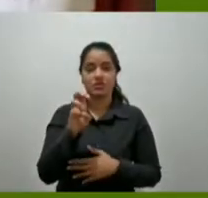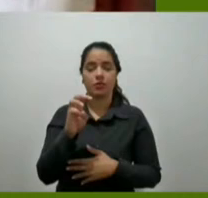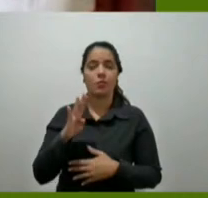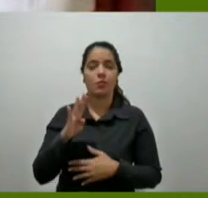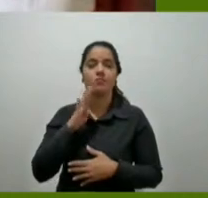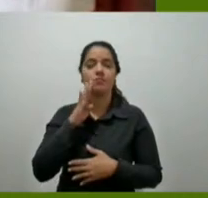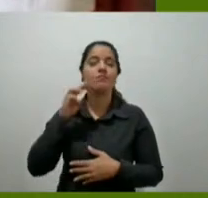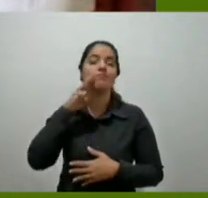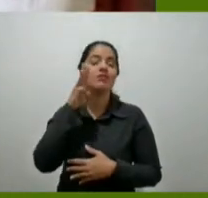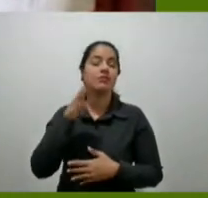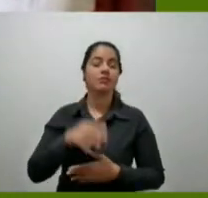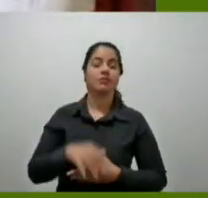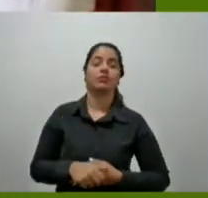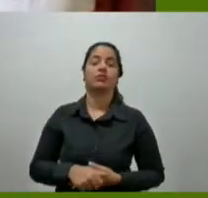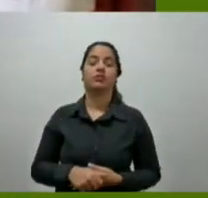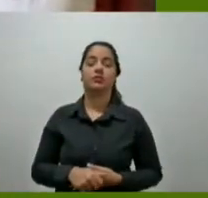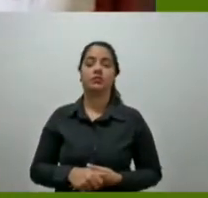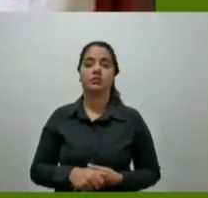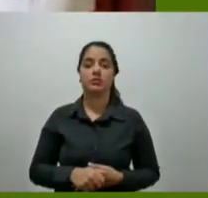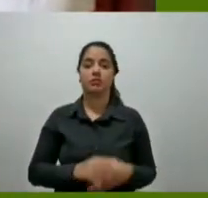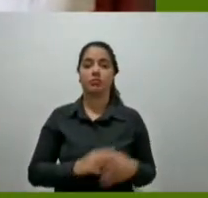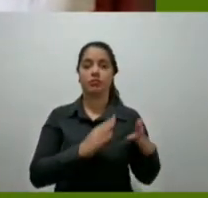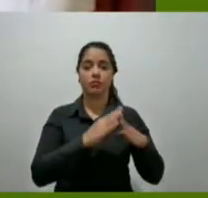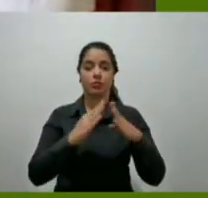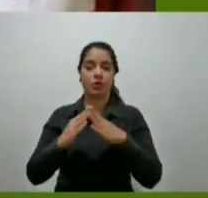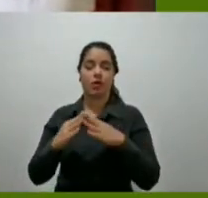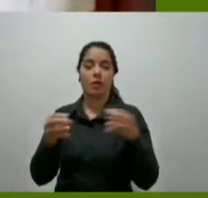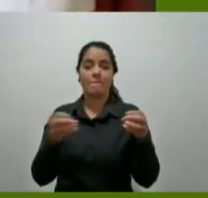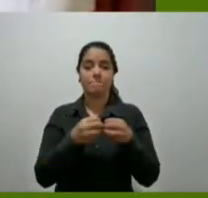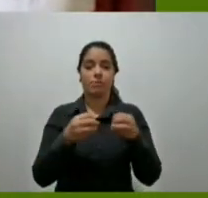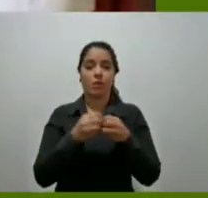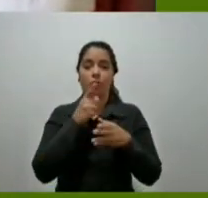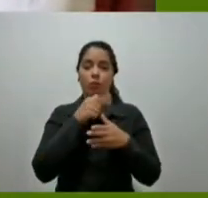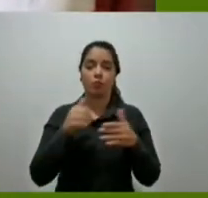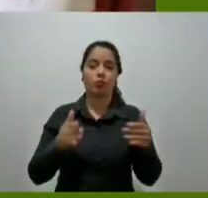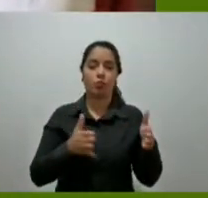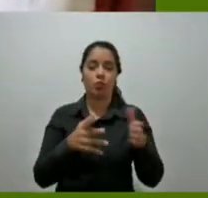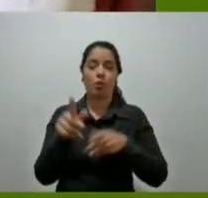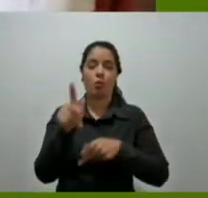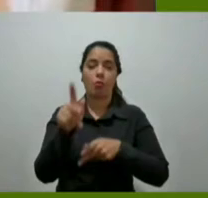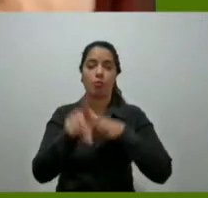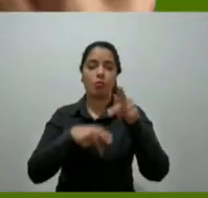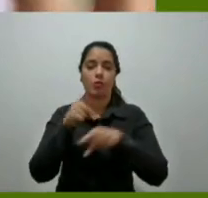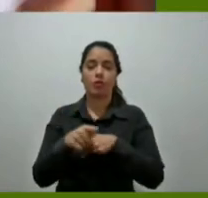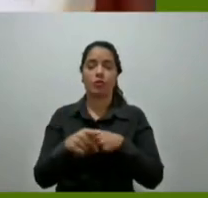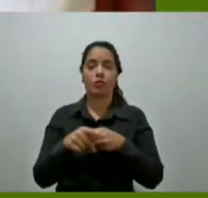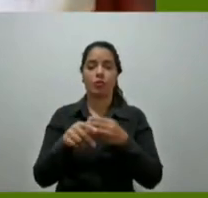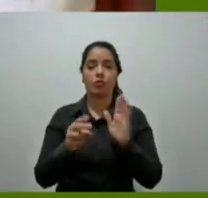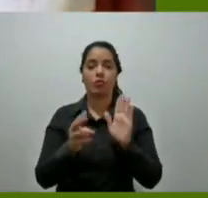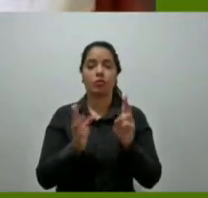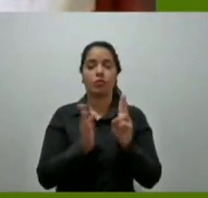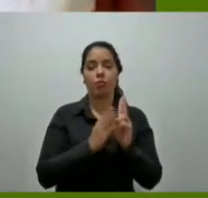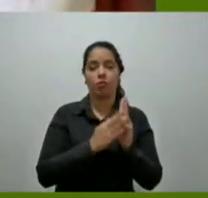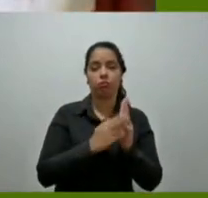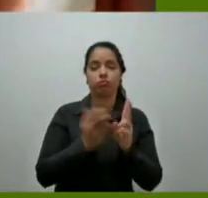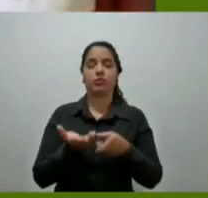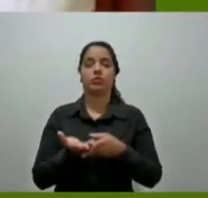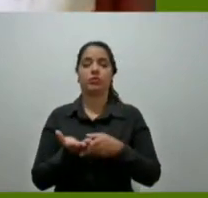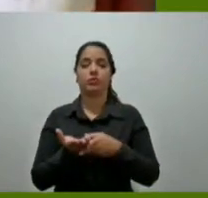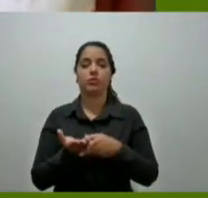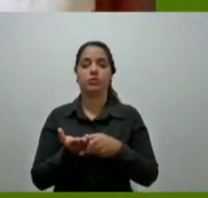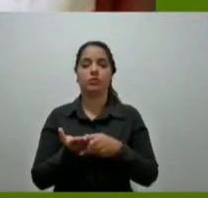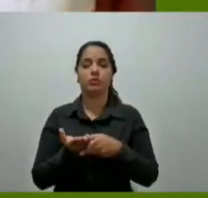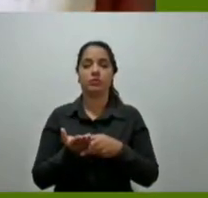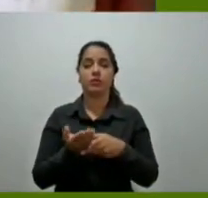distribuída nas margens dos rios, são ribeirinhos, são populações indígenas, e essa população que nós teríamos que integrar de uma forma